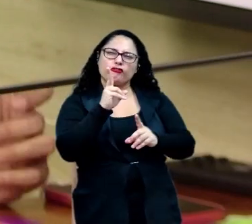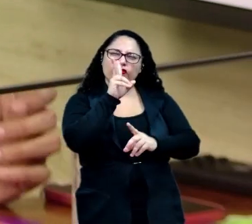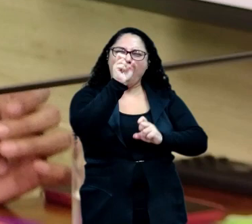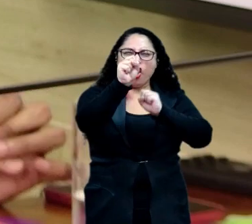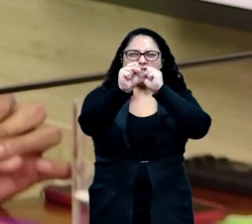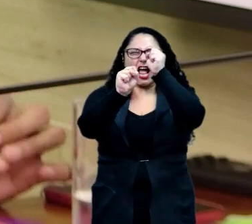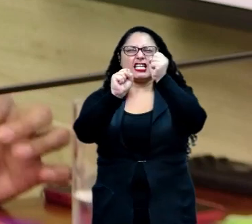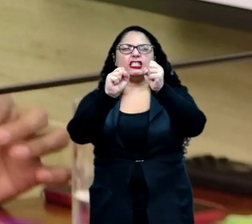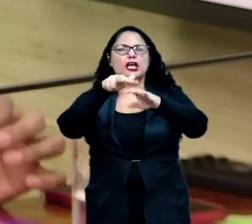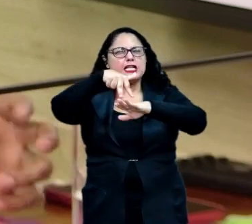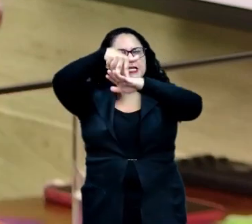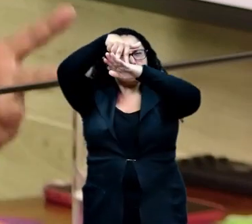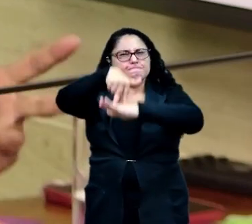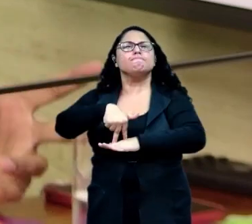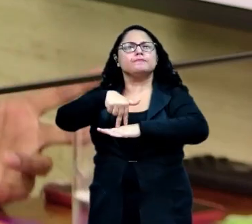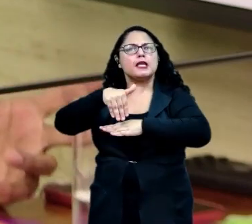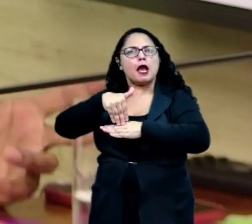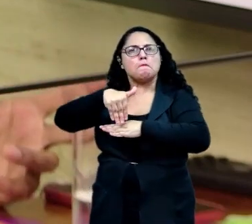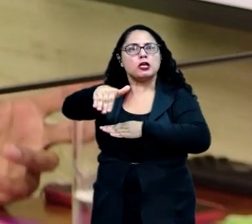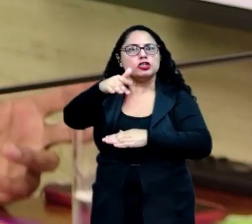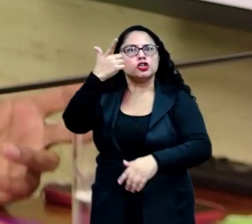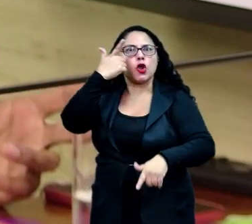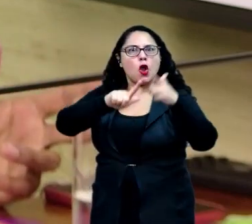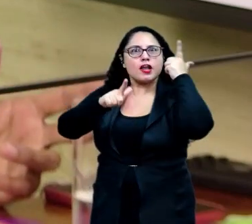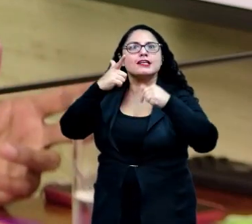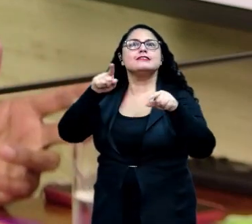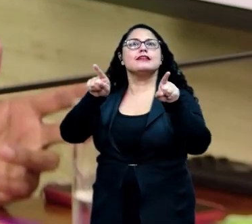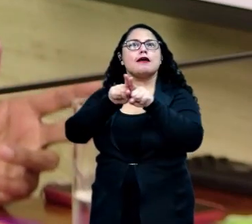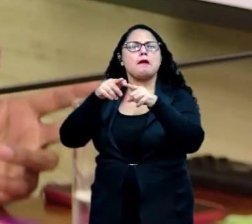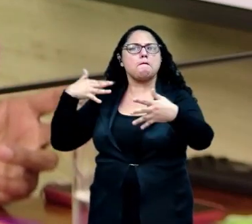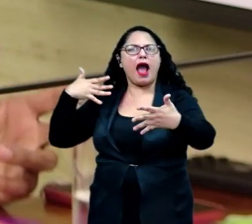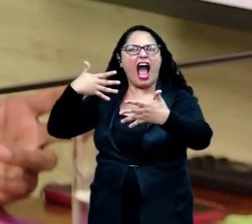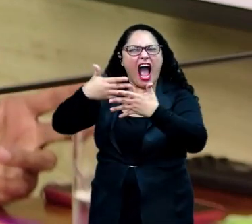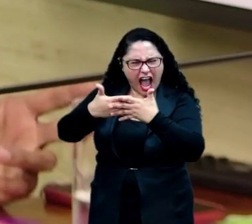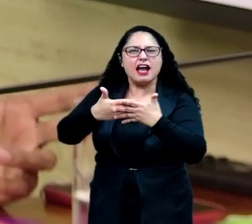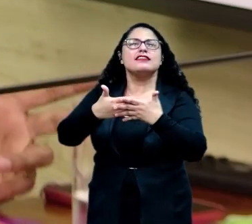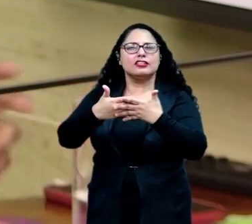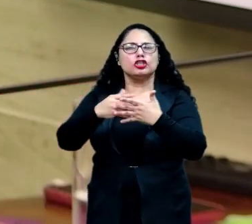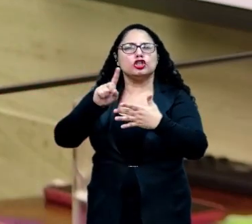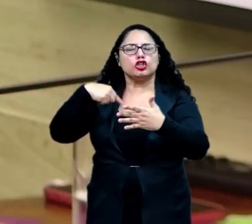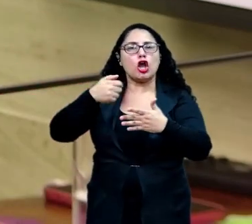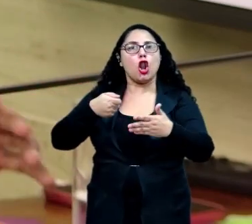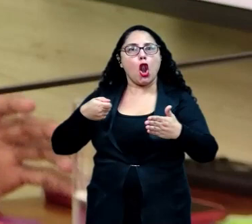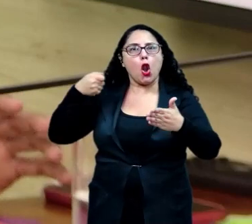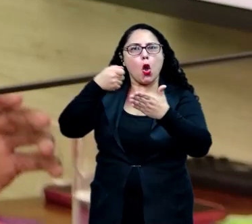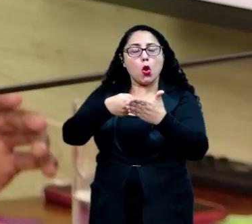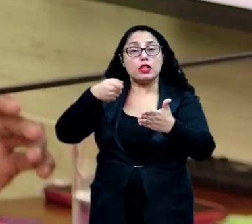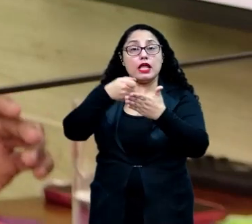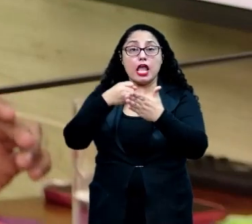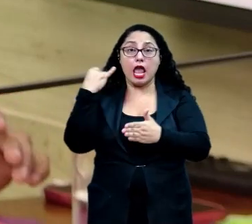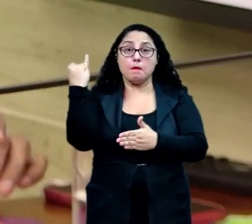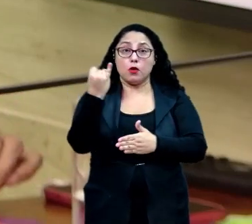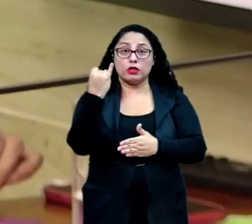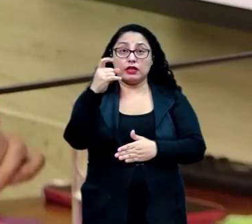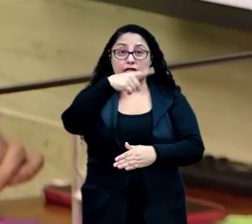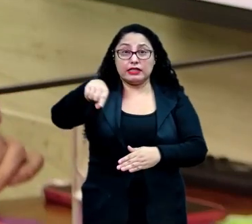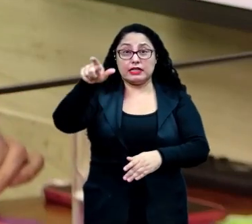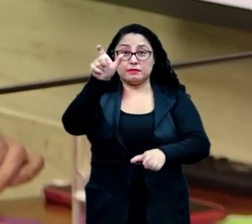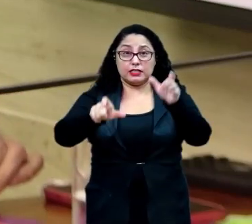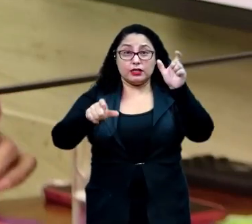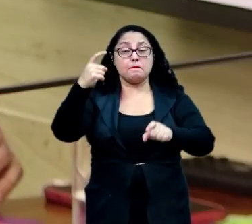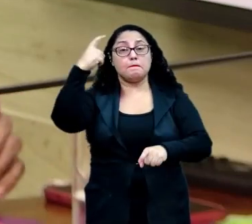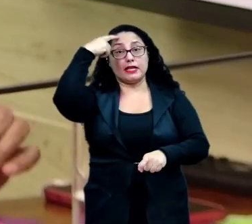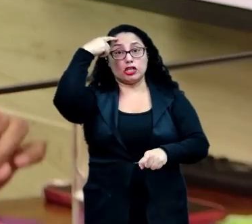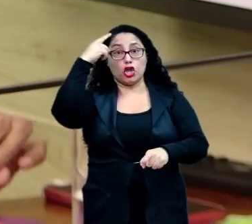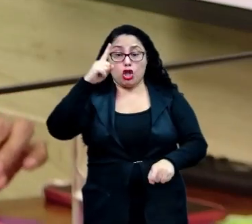fortalecendo mais. E a partir de muitas conquistas também que a gente tem travado. E é importante sempre as pessoas pensarem que nós